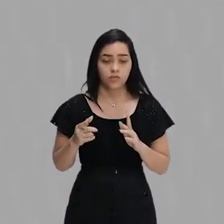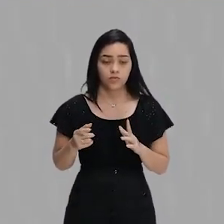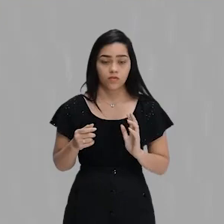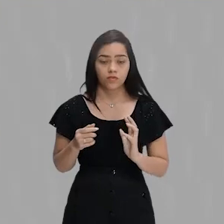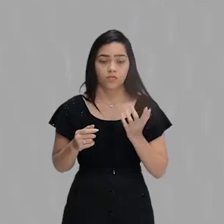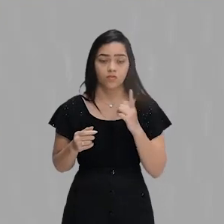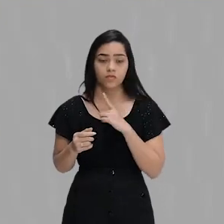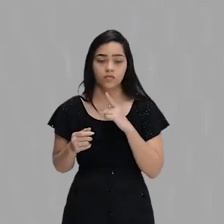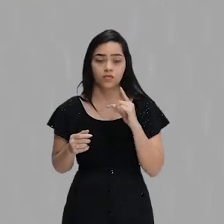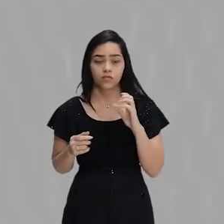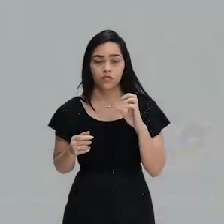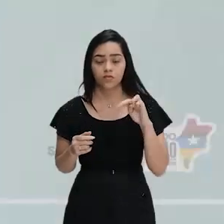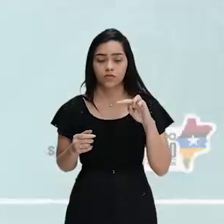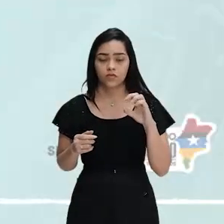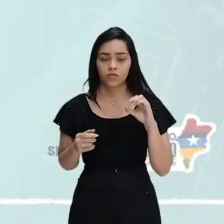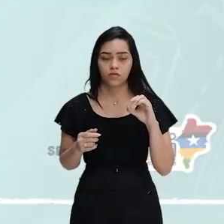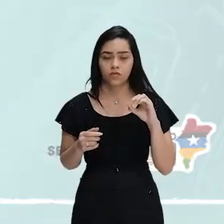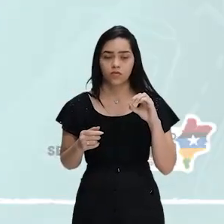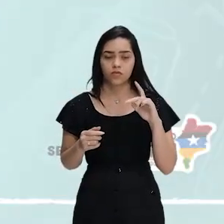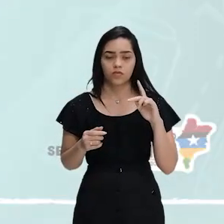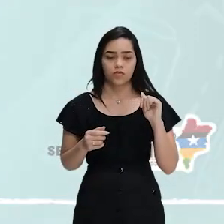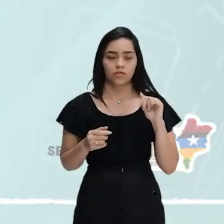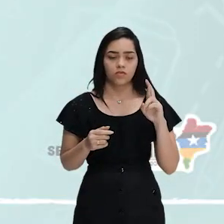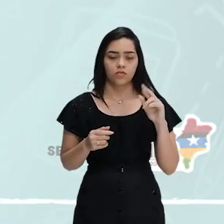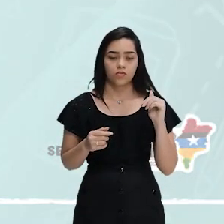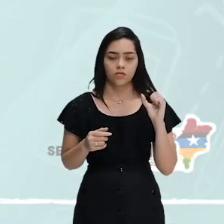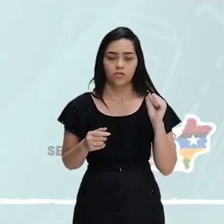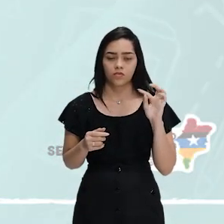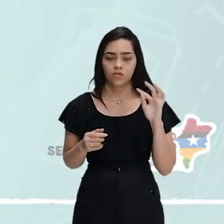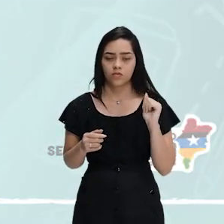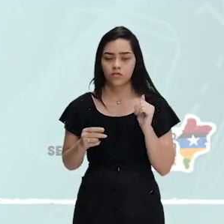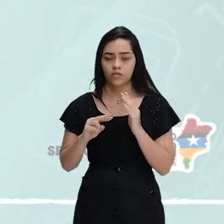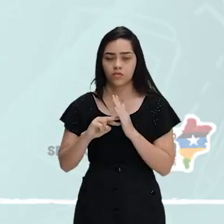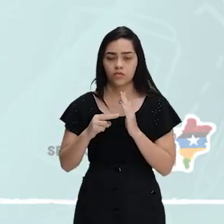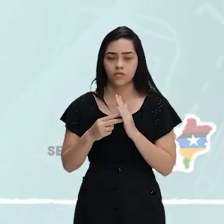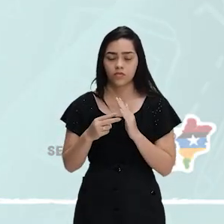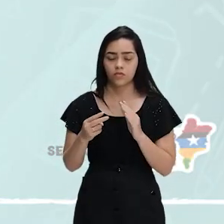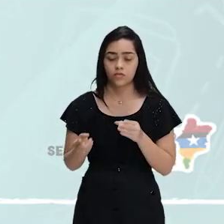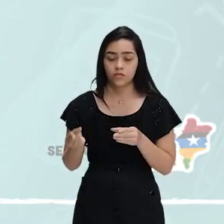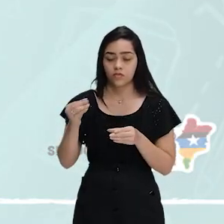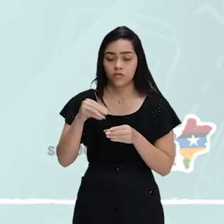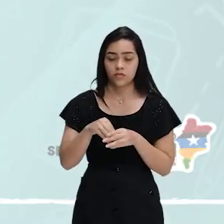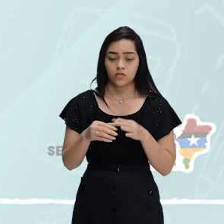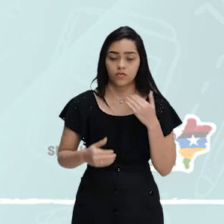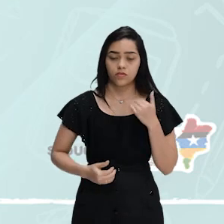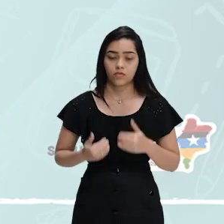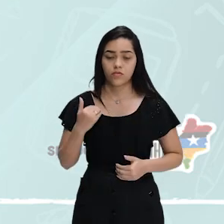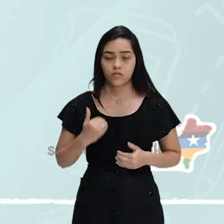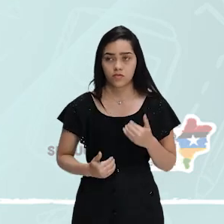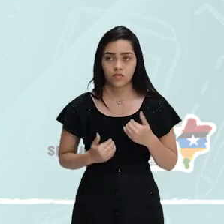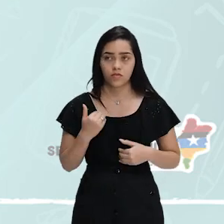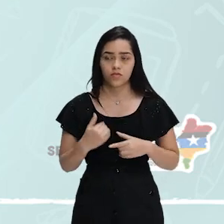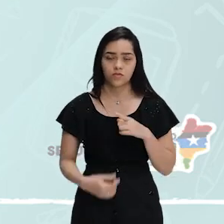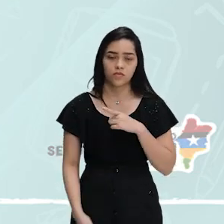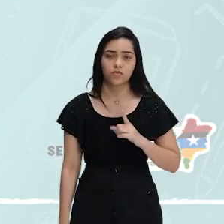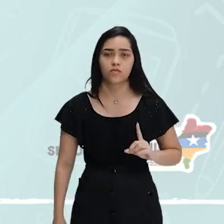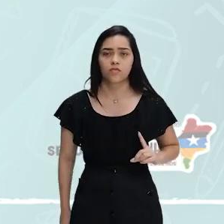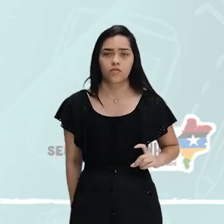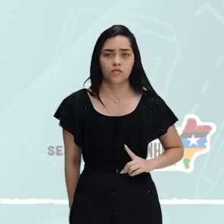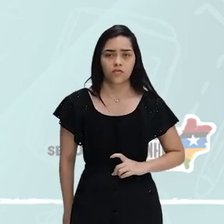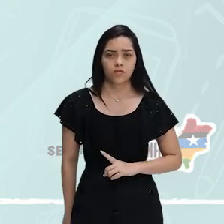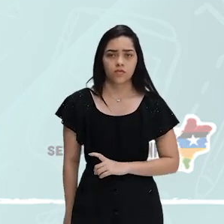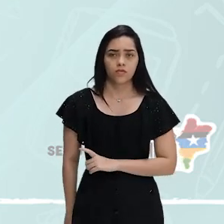no endoparasita. O termo endo quer dizer para dentro. É o que ocorre, por exemplo, com os vermes, né?